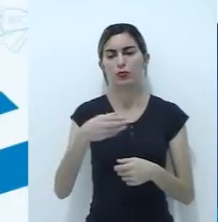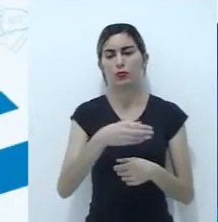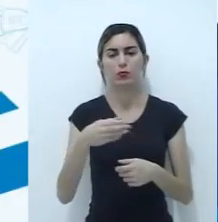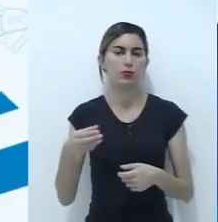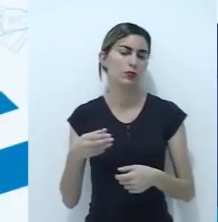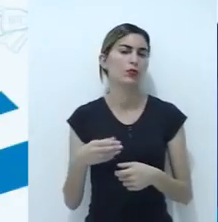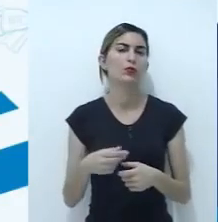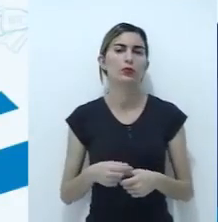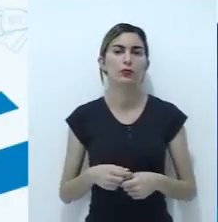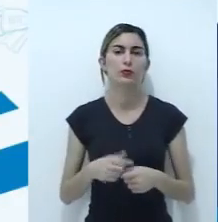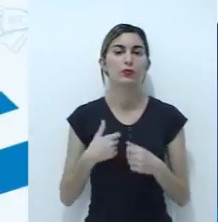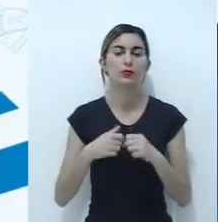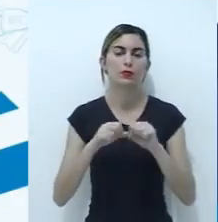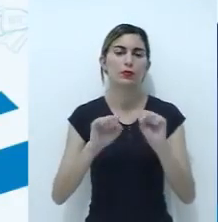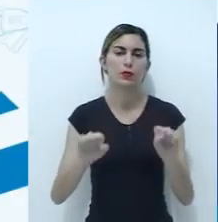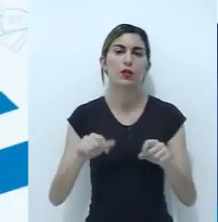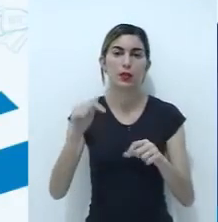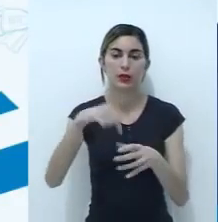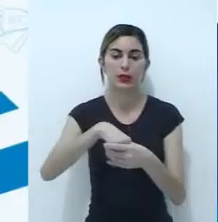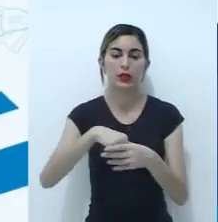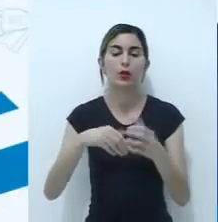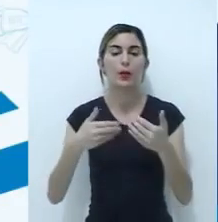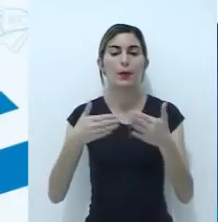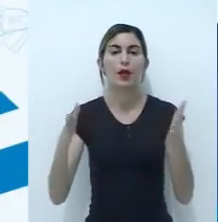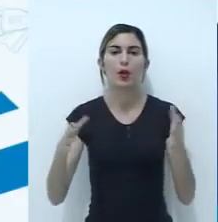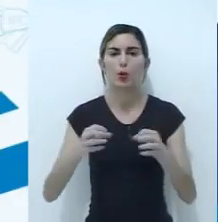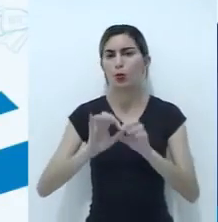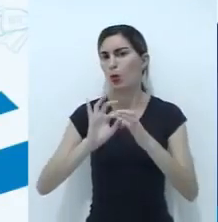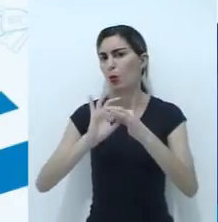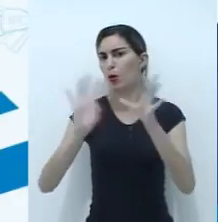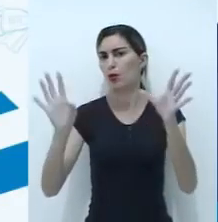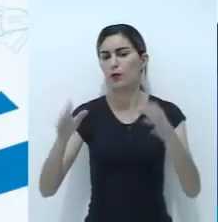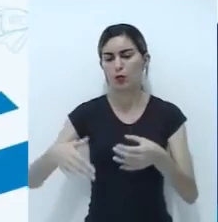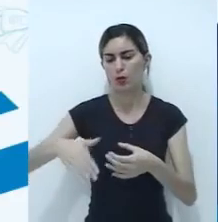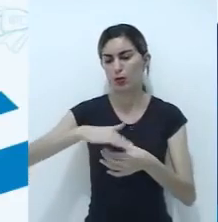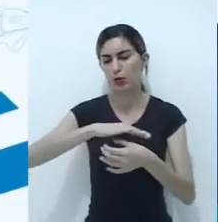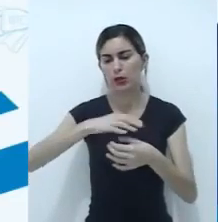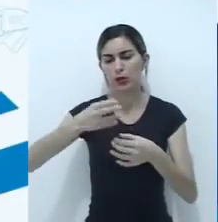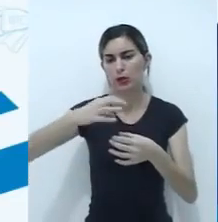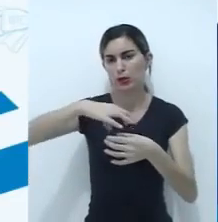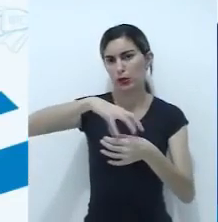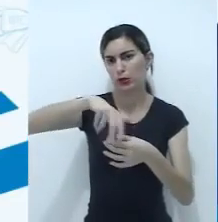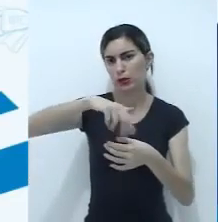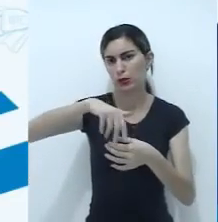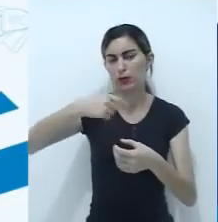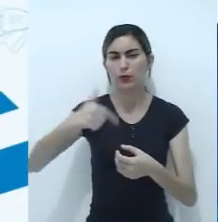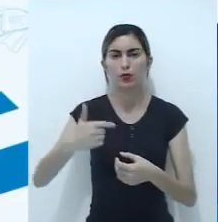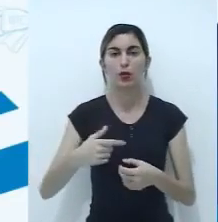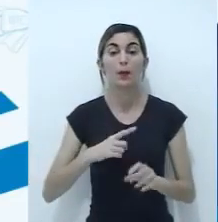Nesse recipiente aqui, o sistema ele está aberto. Mas eu fiz questão de